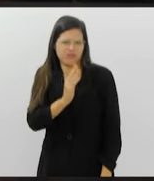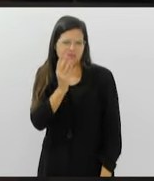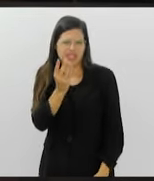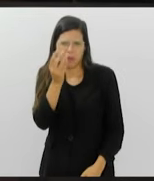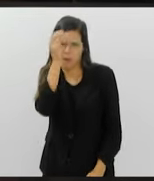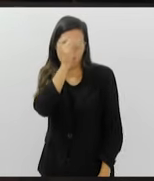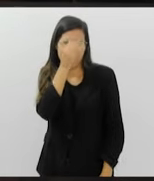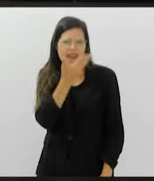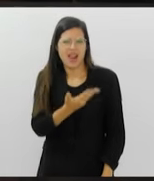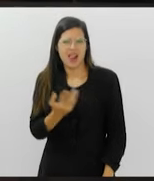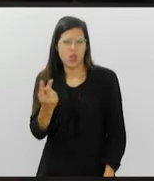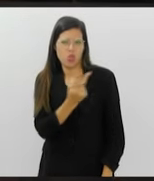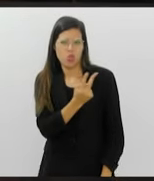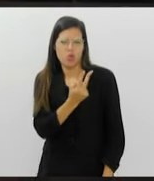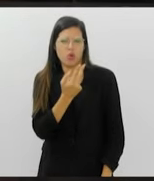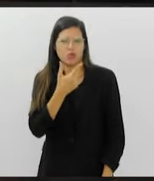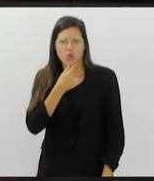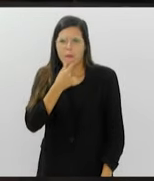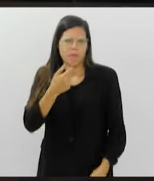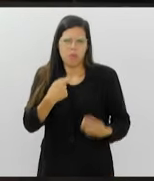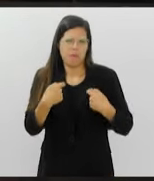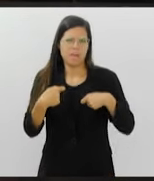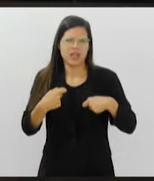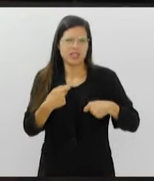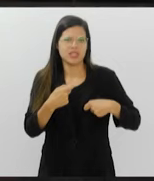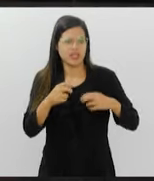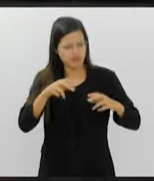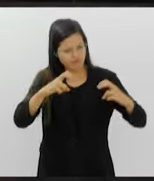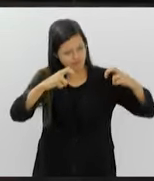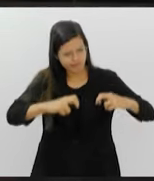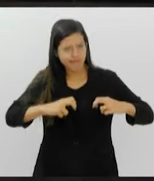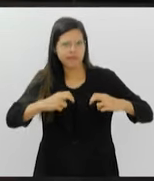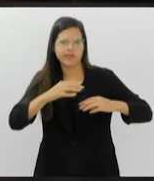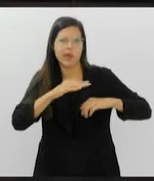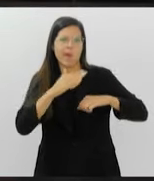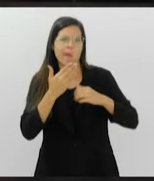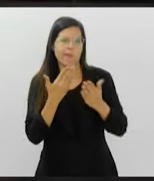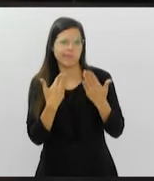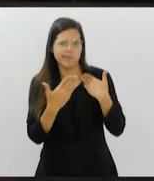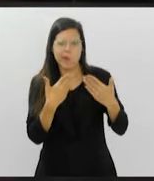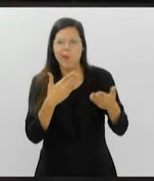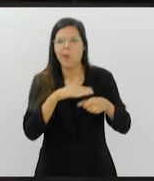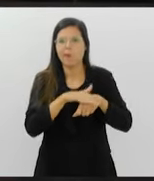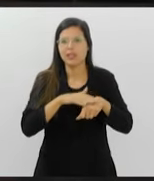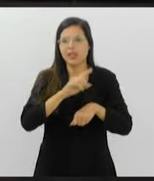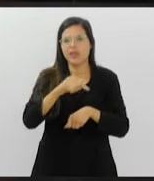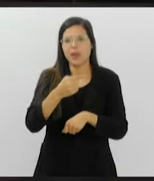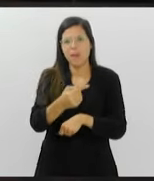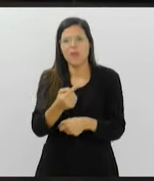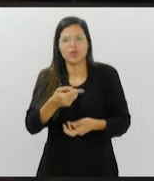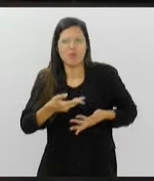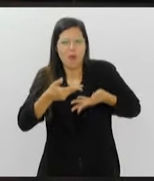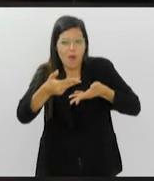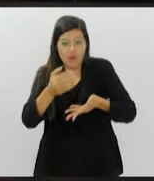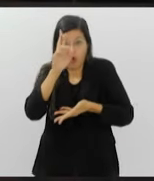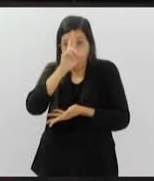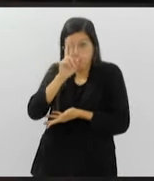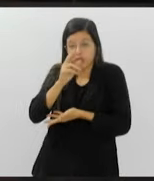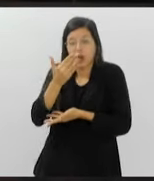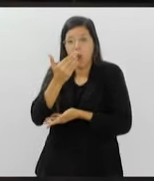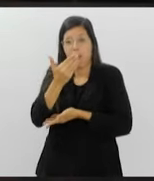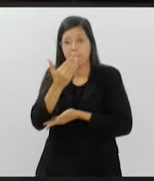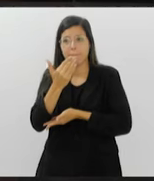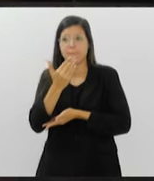Dois homens, numa relação, não precisa tratar assim. Senta aqui e vamos conversar. Depois me chamou para almoçar no dia seguinte do lançamento